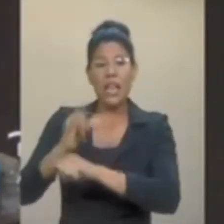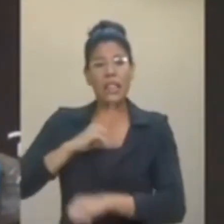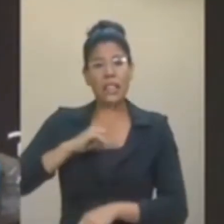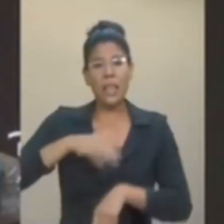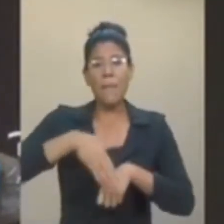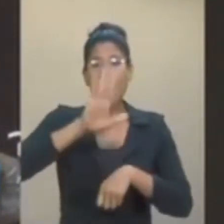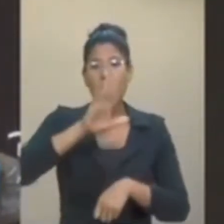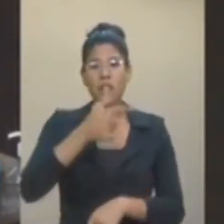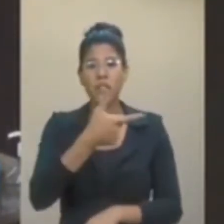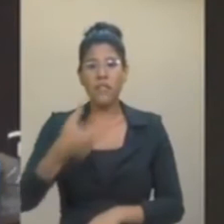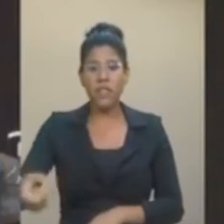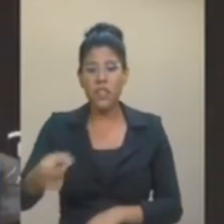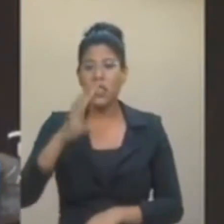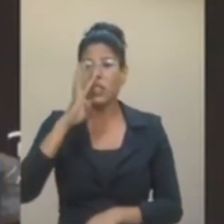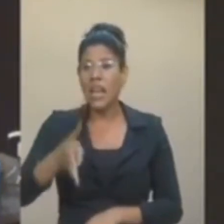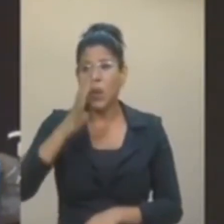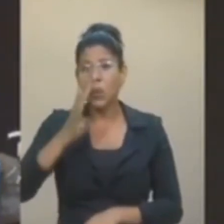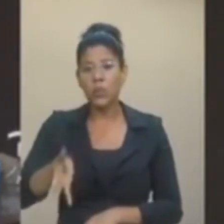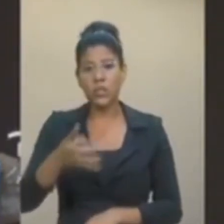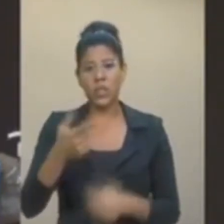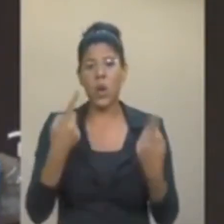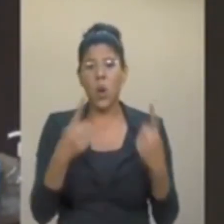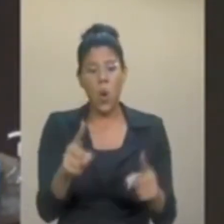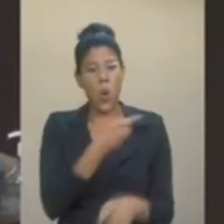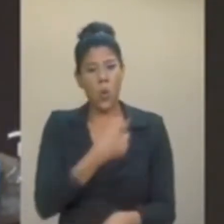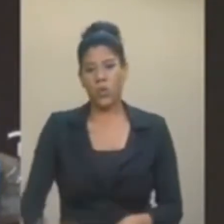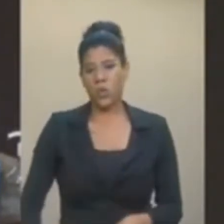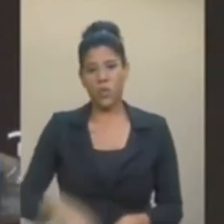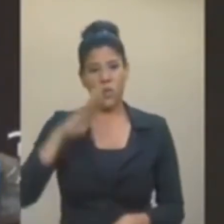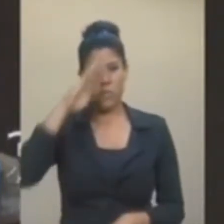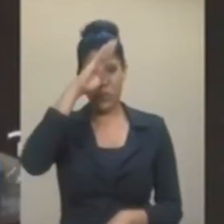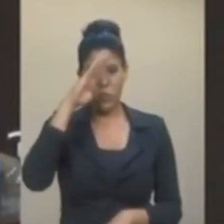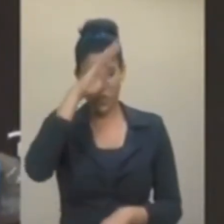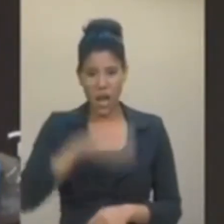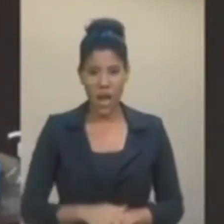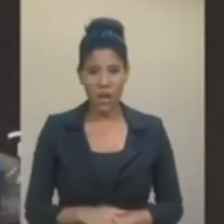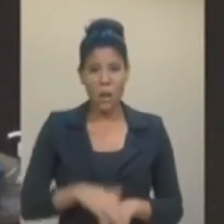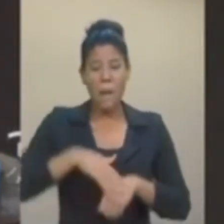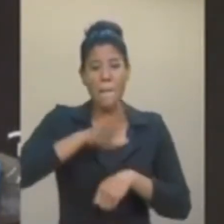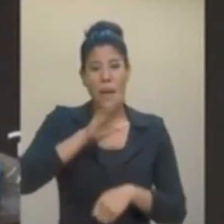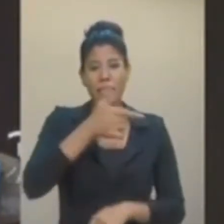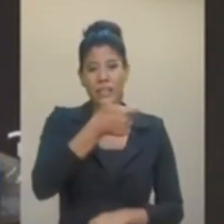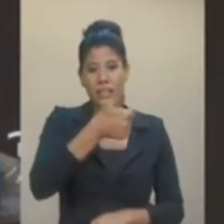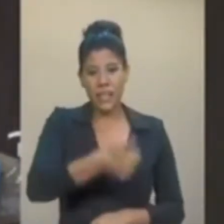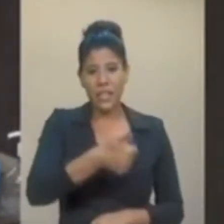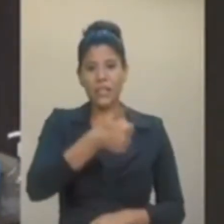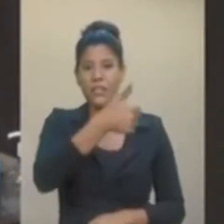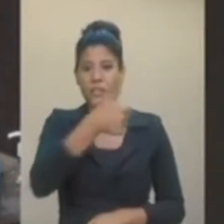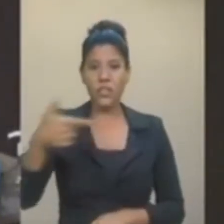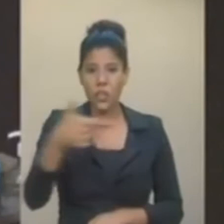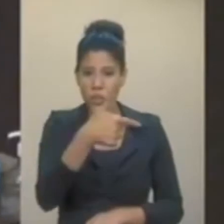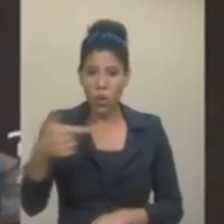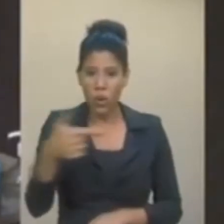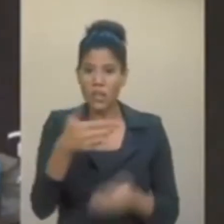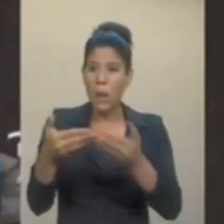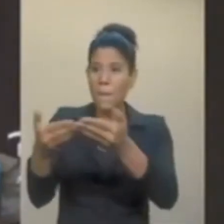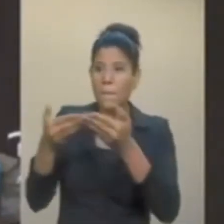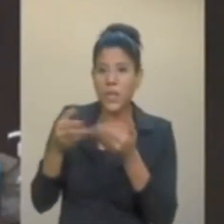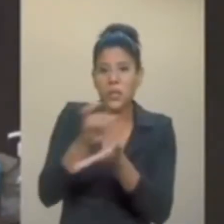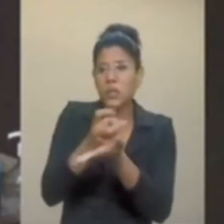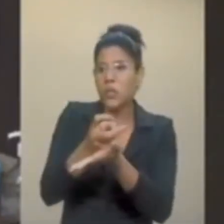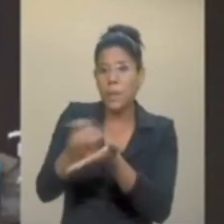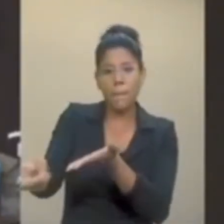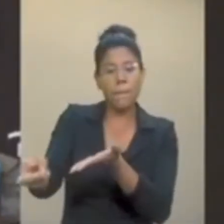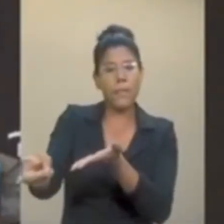denúncias internacionais contra este governo. Mais de 122 pedidos de impeachment